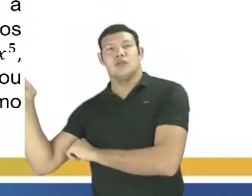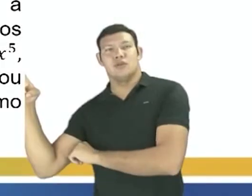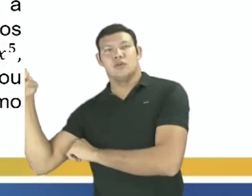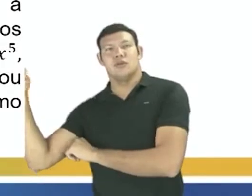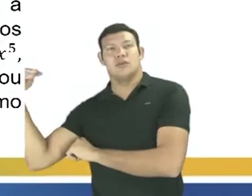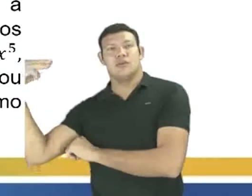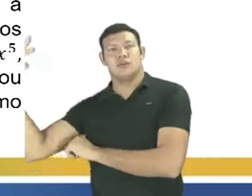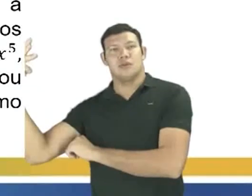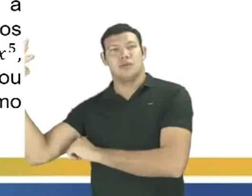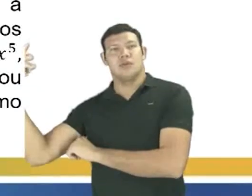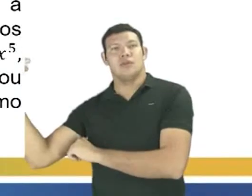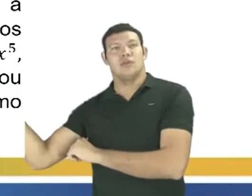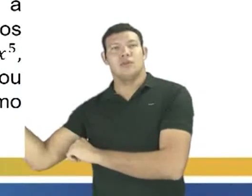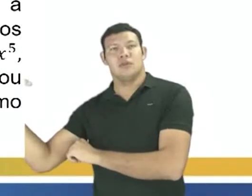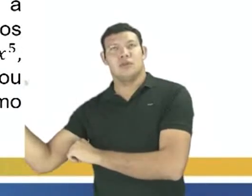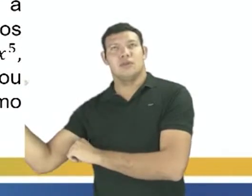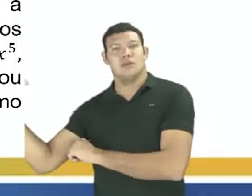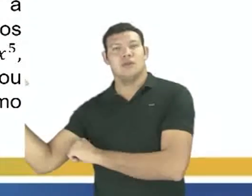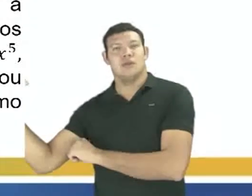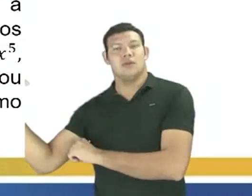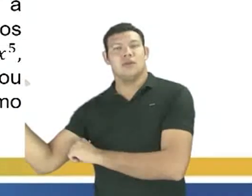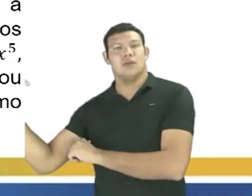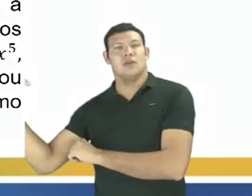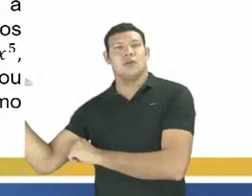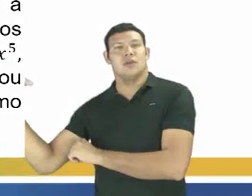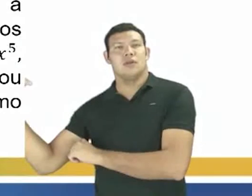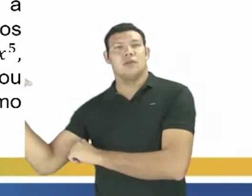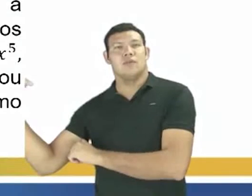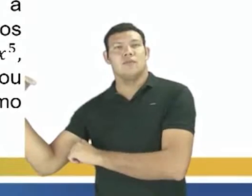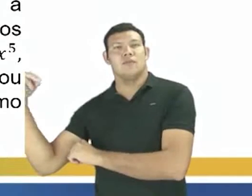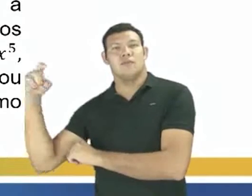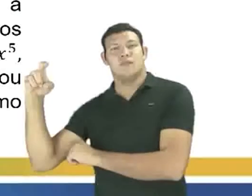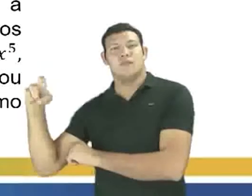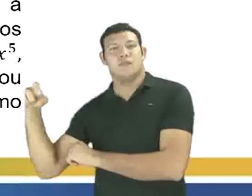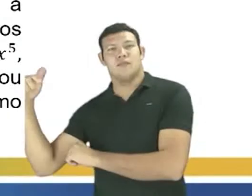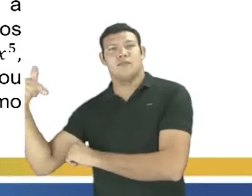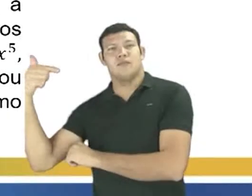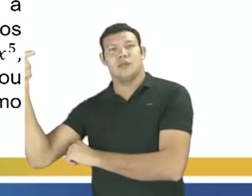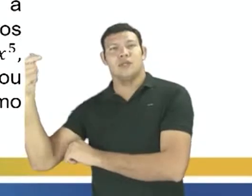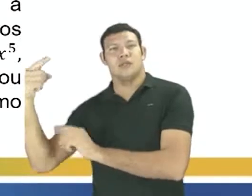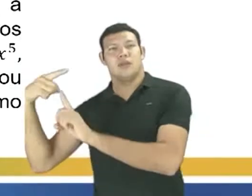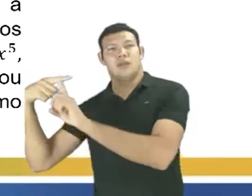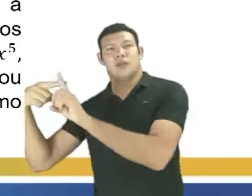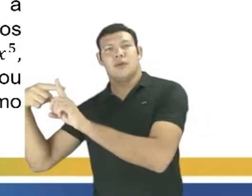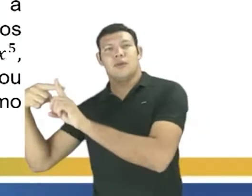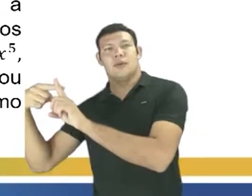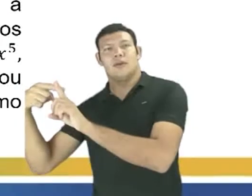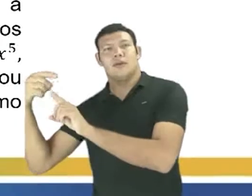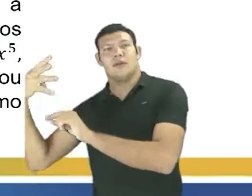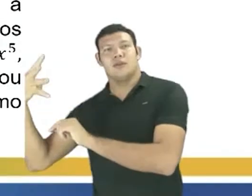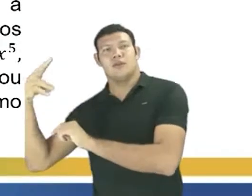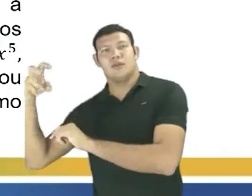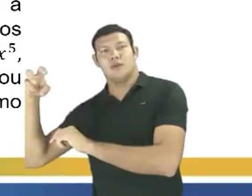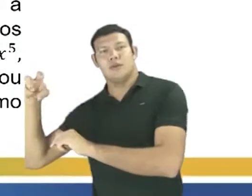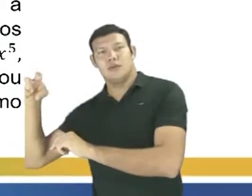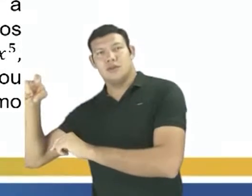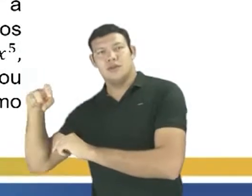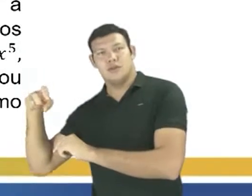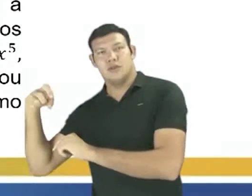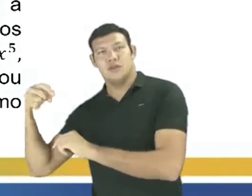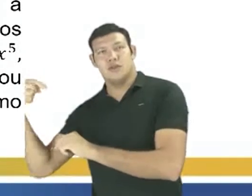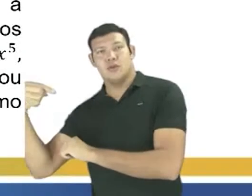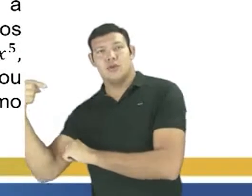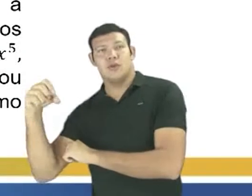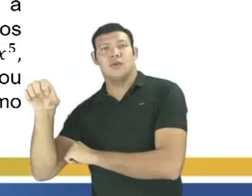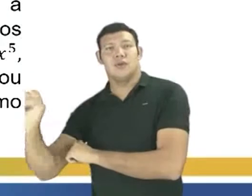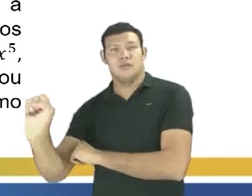menos x ao quadrado mais 4x menos 8 é uma sentença matemática que define uma função polinomial